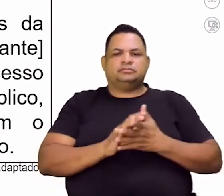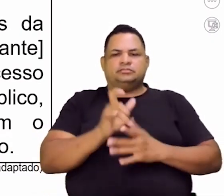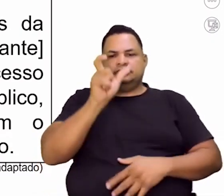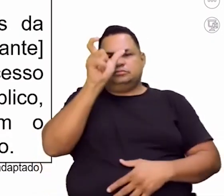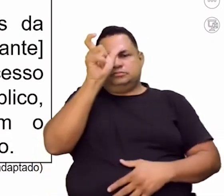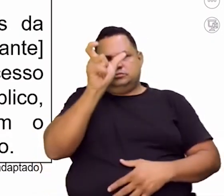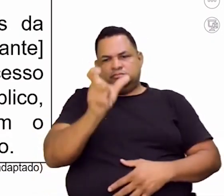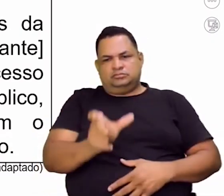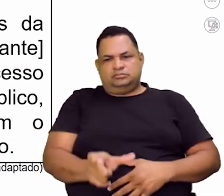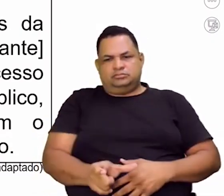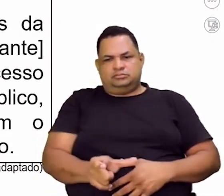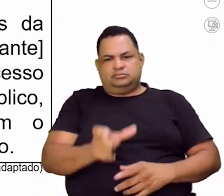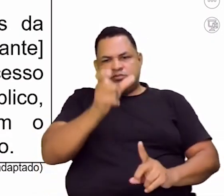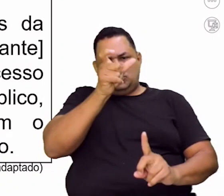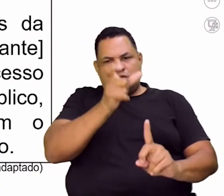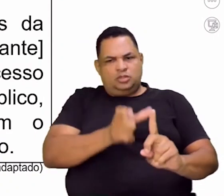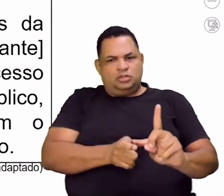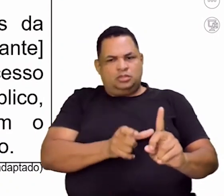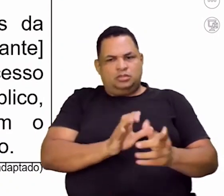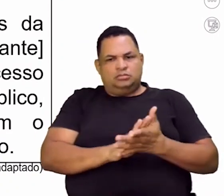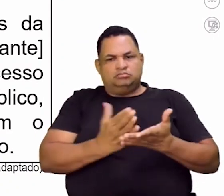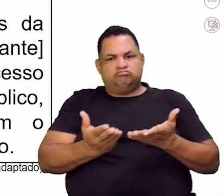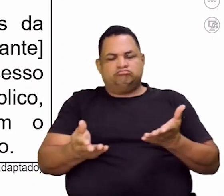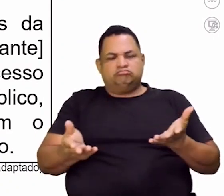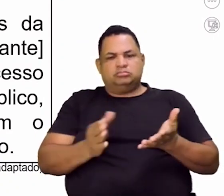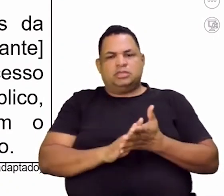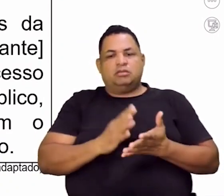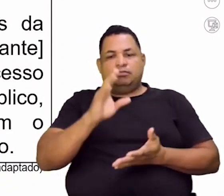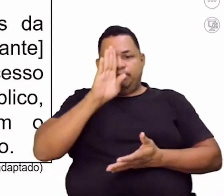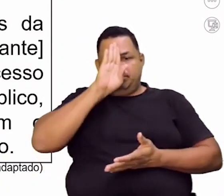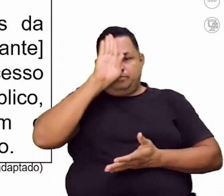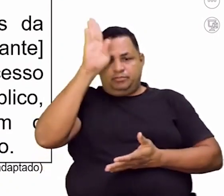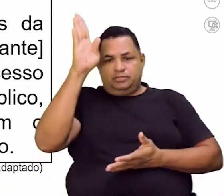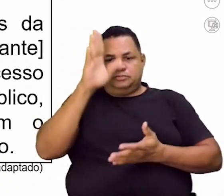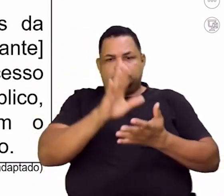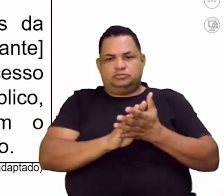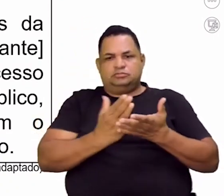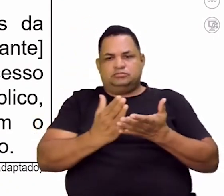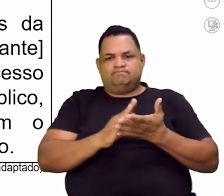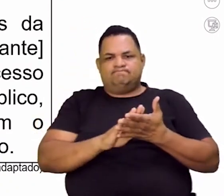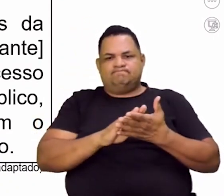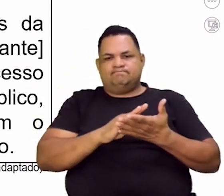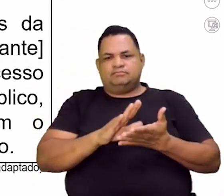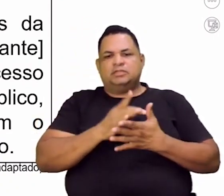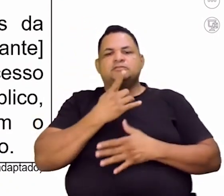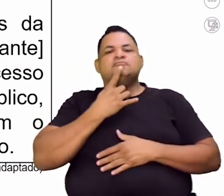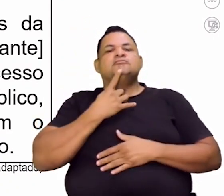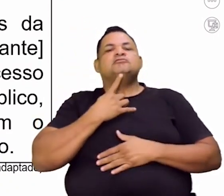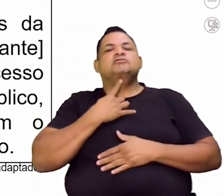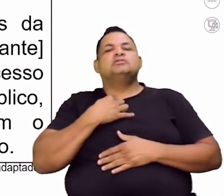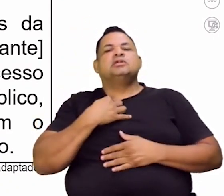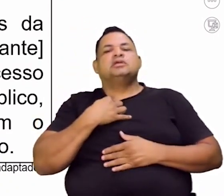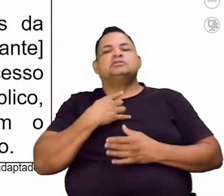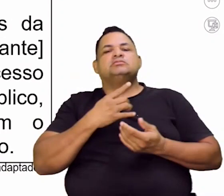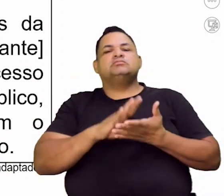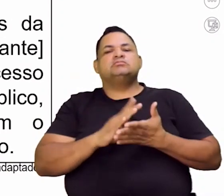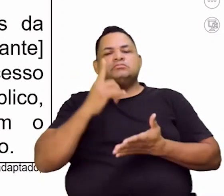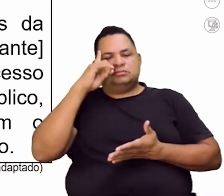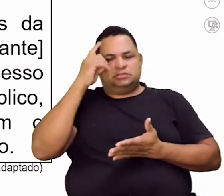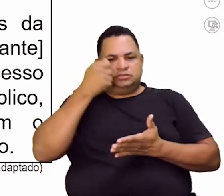indivíduo moderno coloca a si próprio no centro dos interesses das decisões. Então ele está bem no